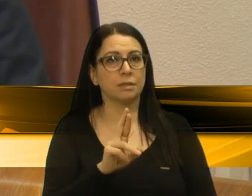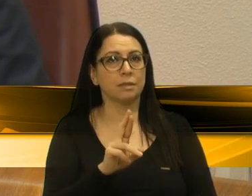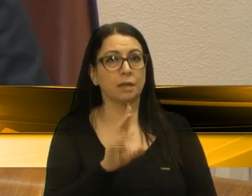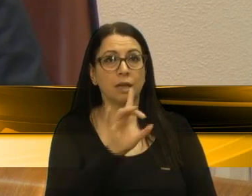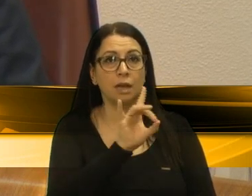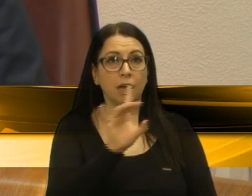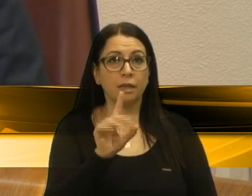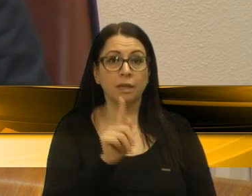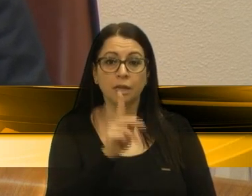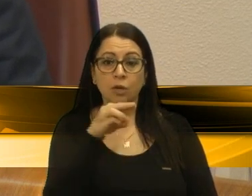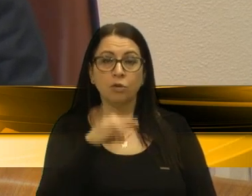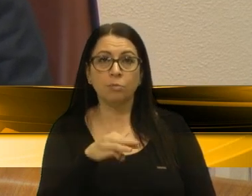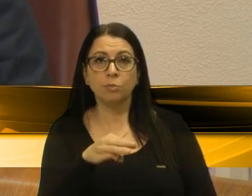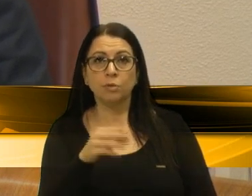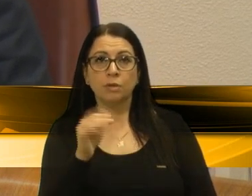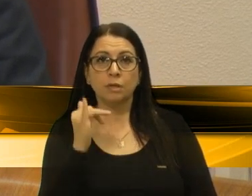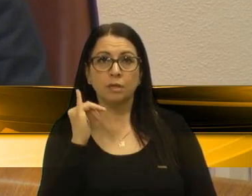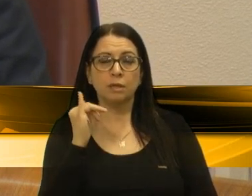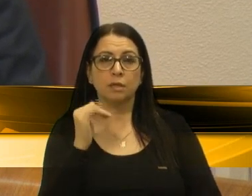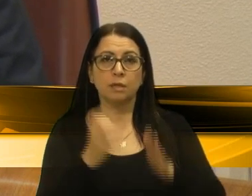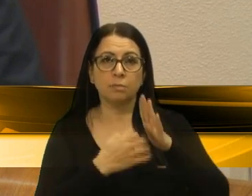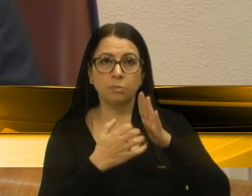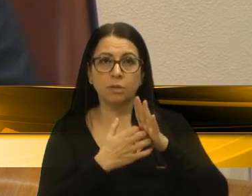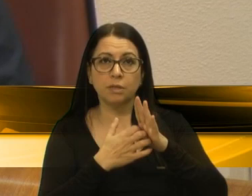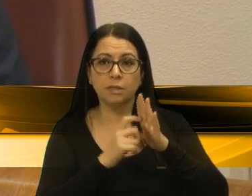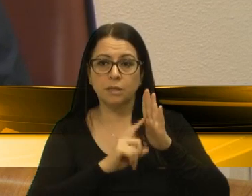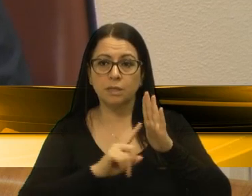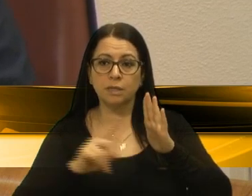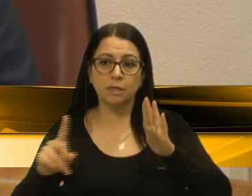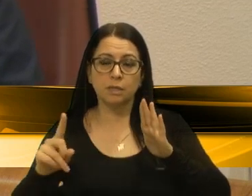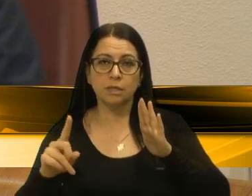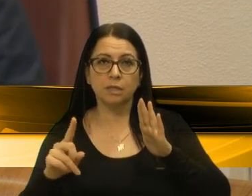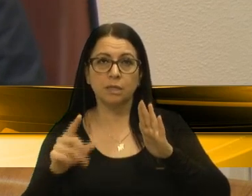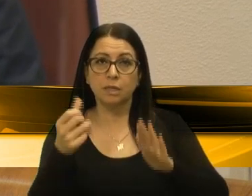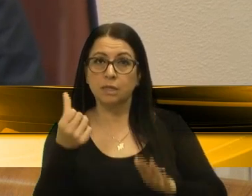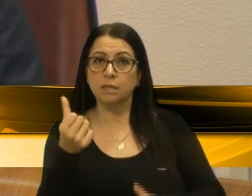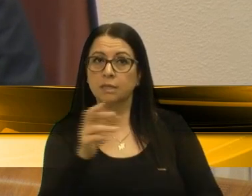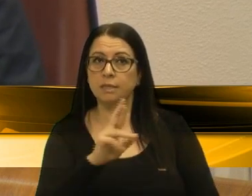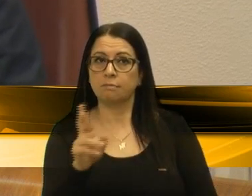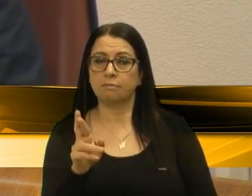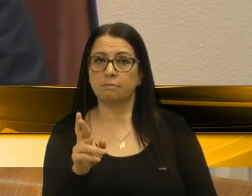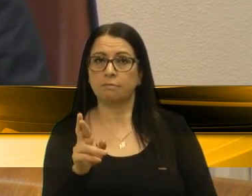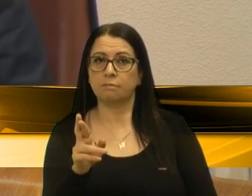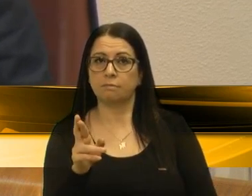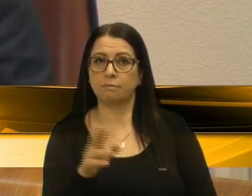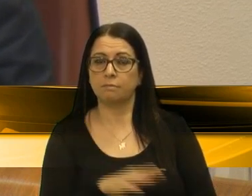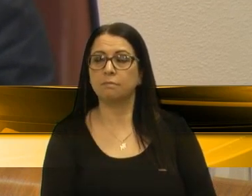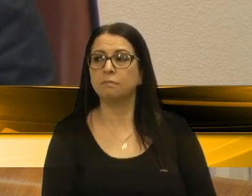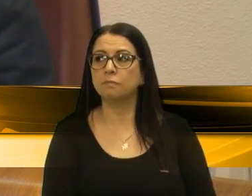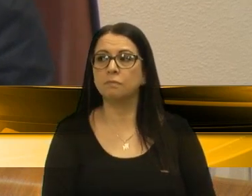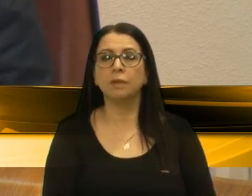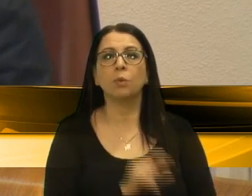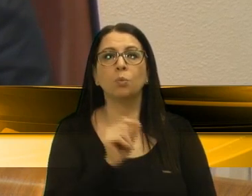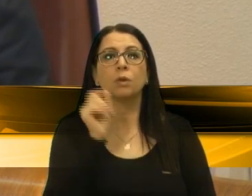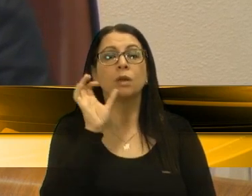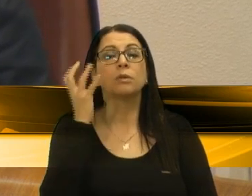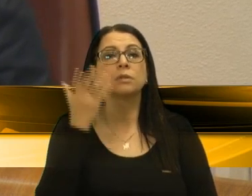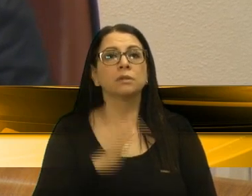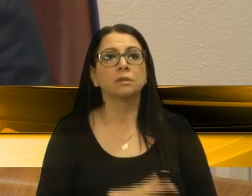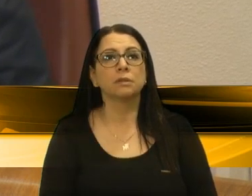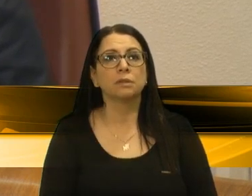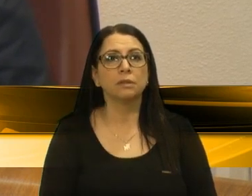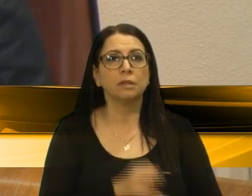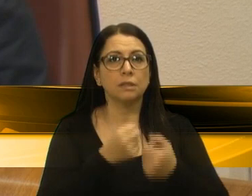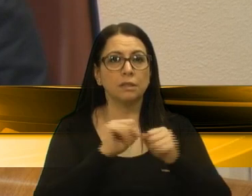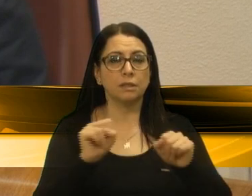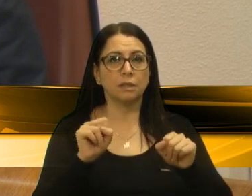cada quilômetro que a empresa de transporte coletivo anda na cidade, é R$ 6,00. E aí o que acontece? A Secretaria